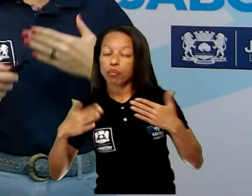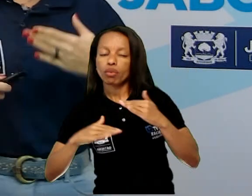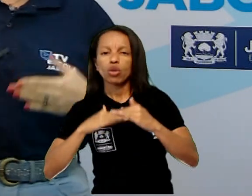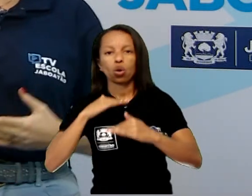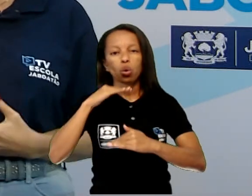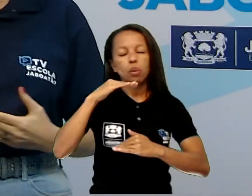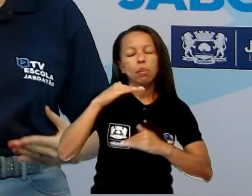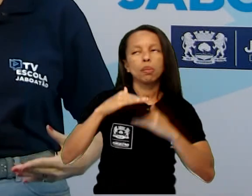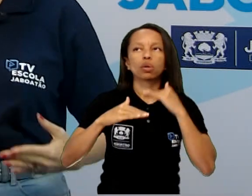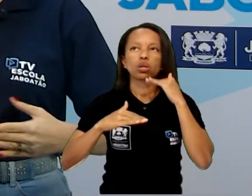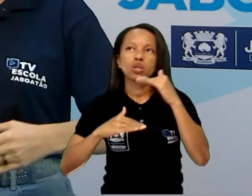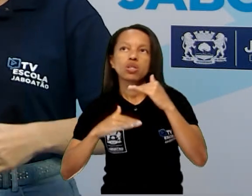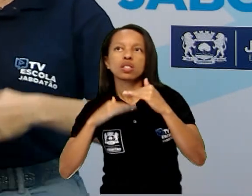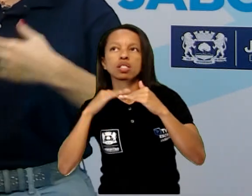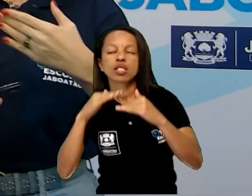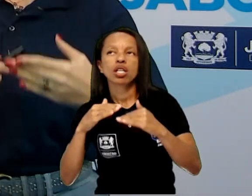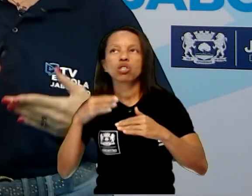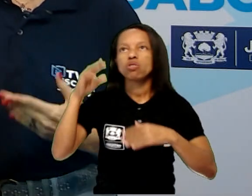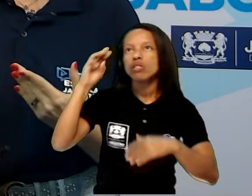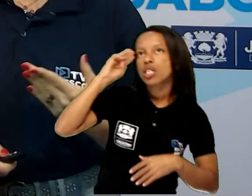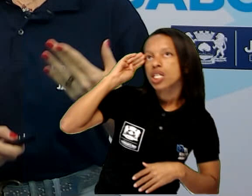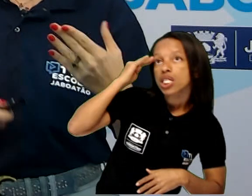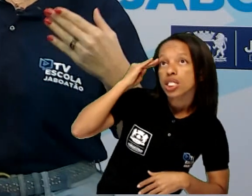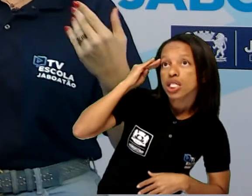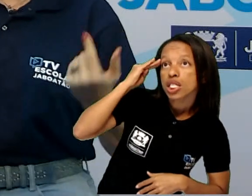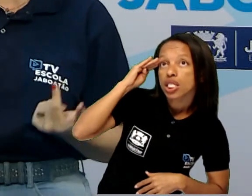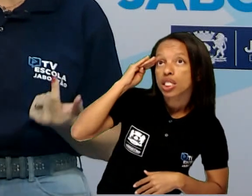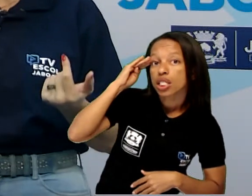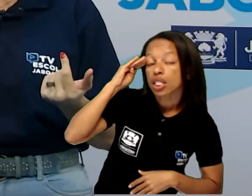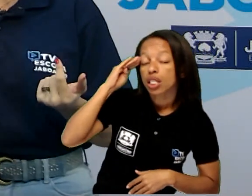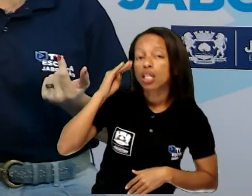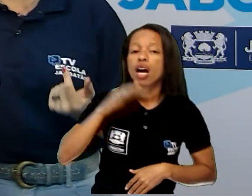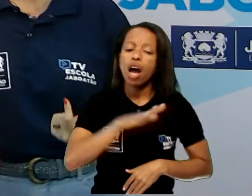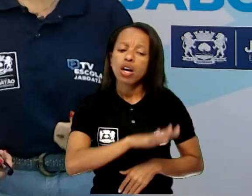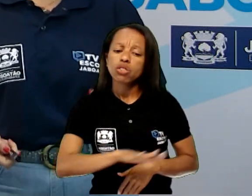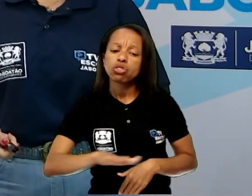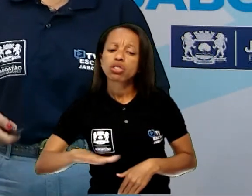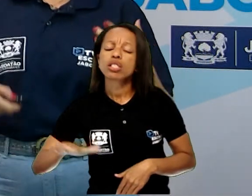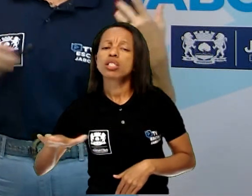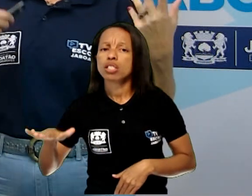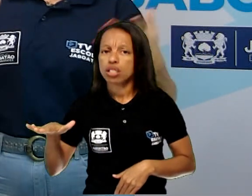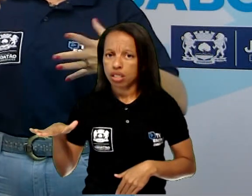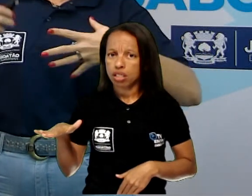assimilação e acomodação, no erro e na construção, elas vão acomodando